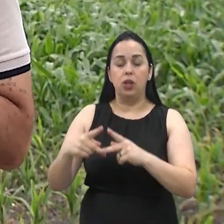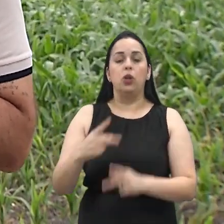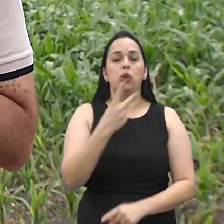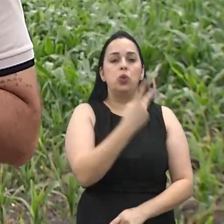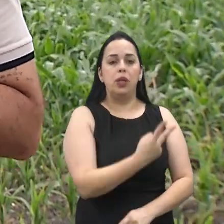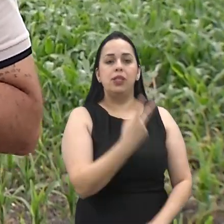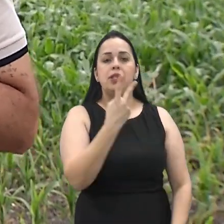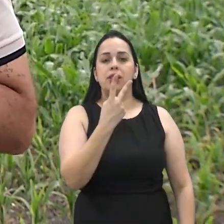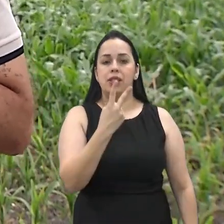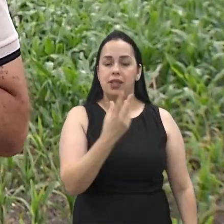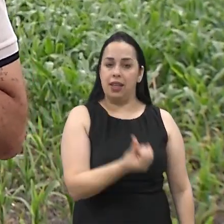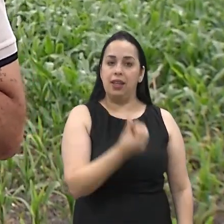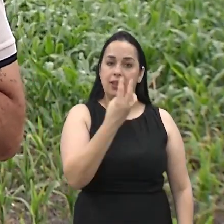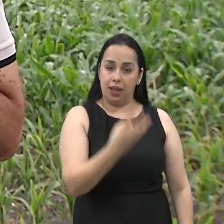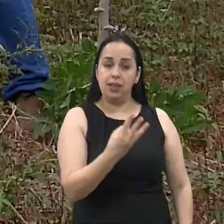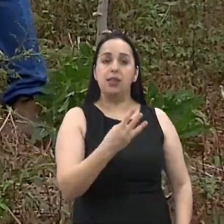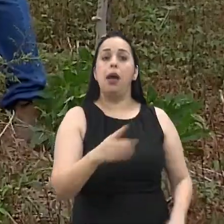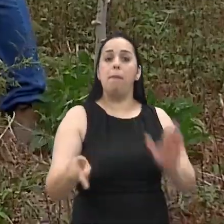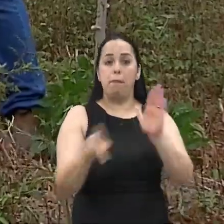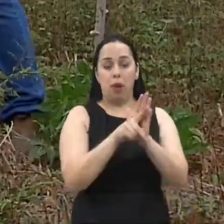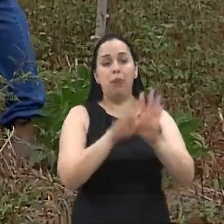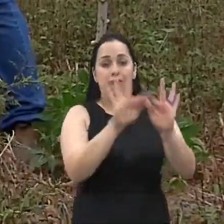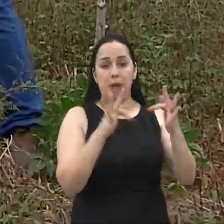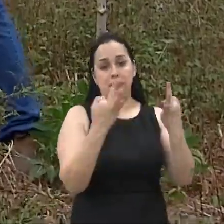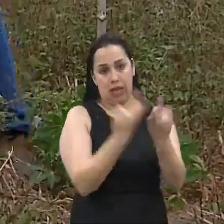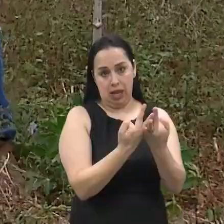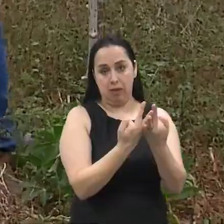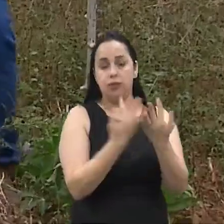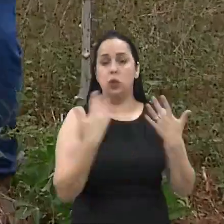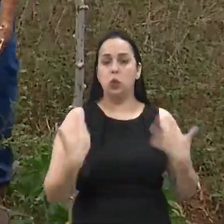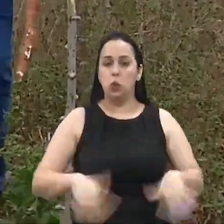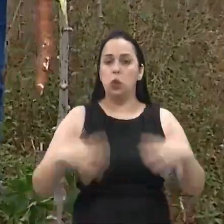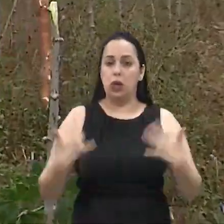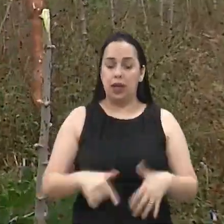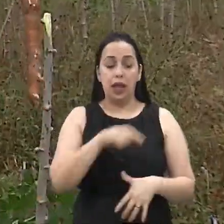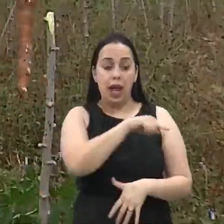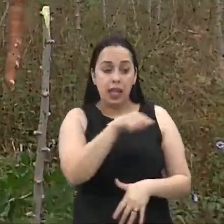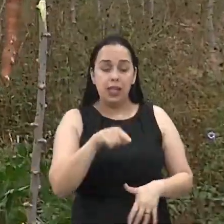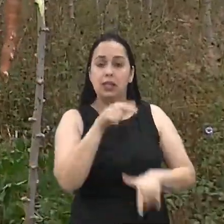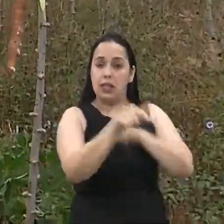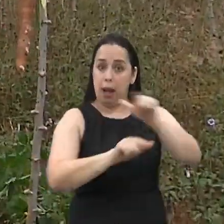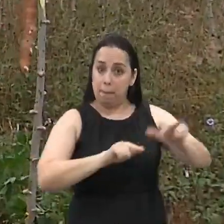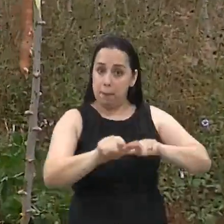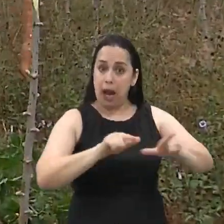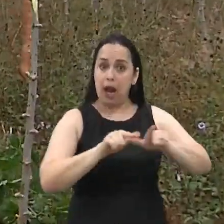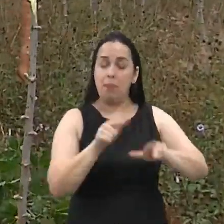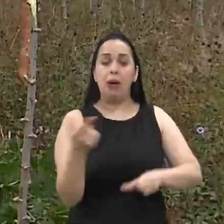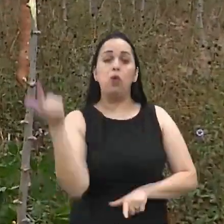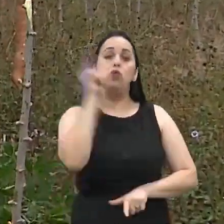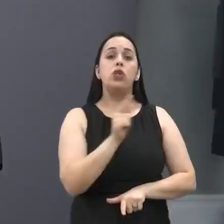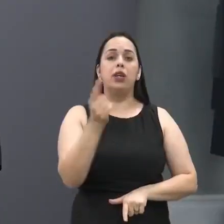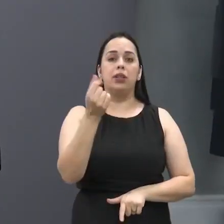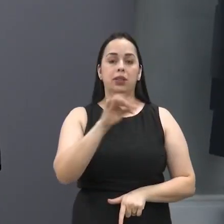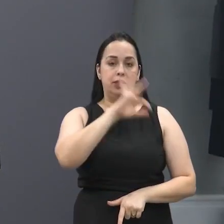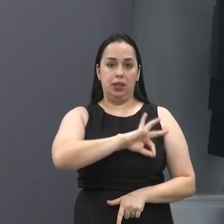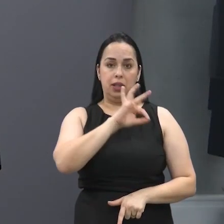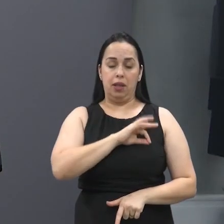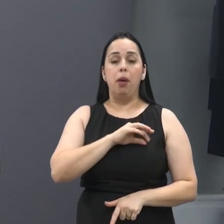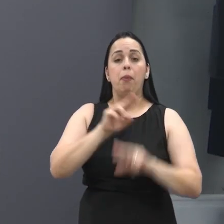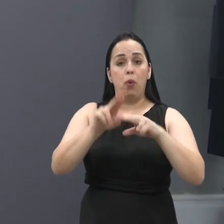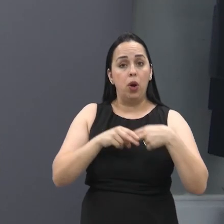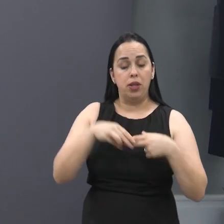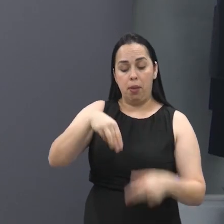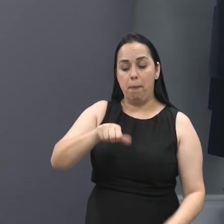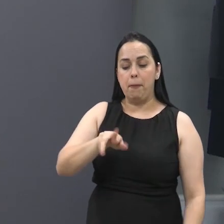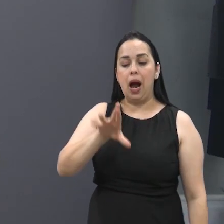263 são de agricultura familiar. Com esse grande número de famílias que dependem dessa atividade para sobreviver, o Marcos